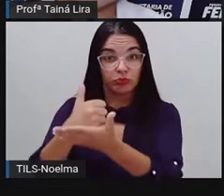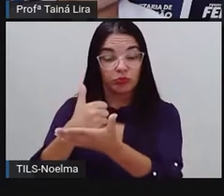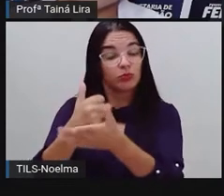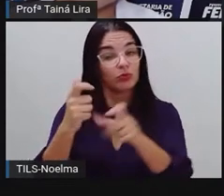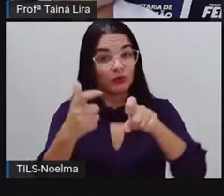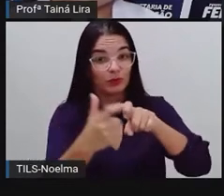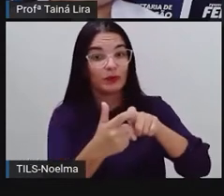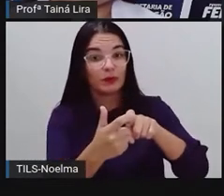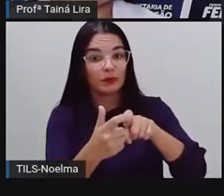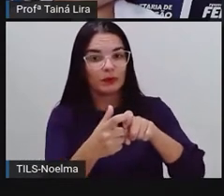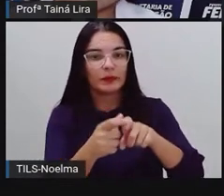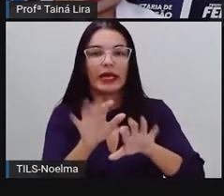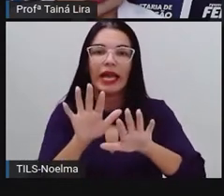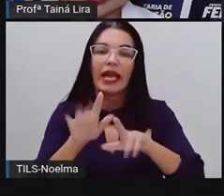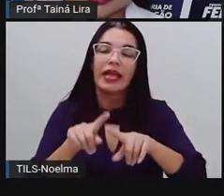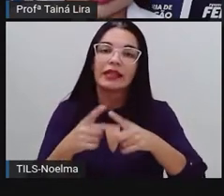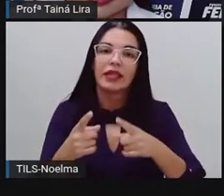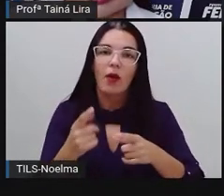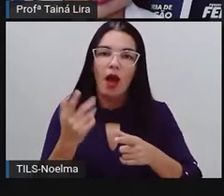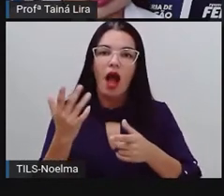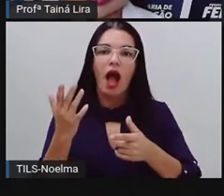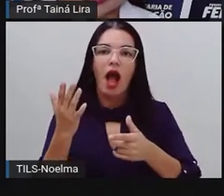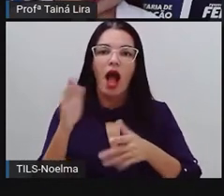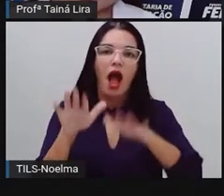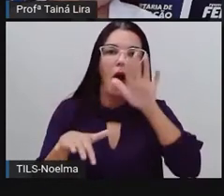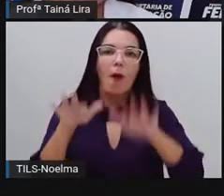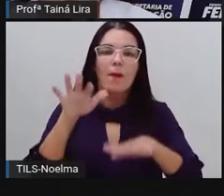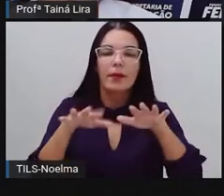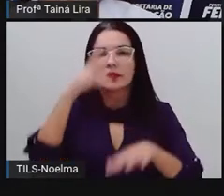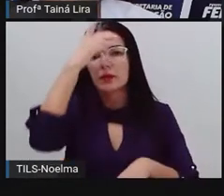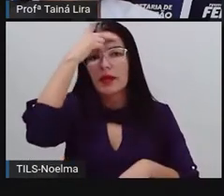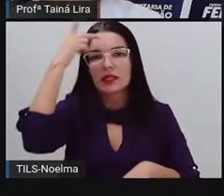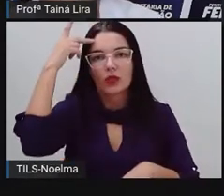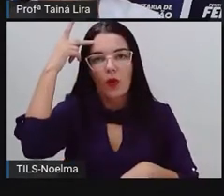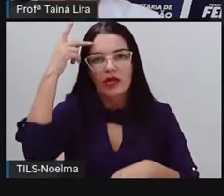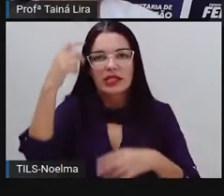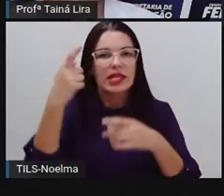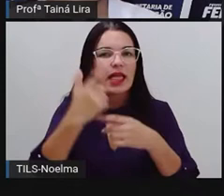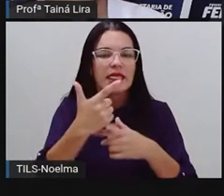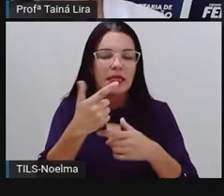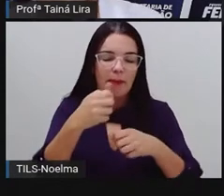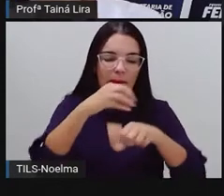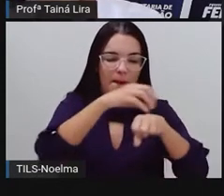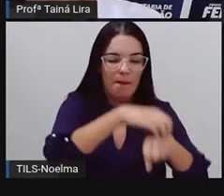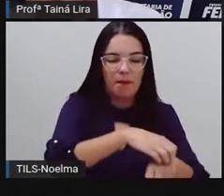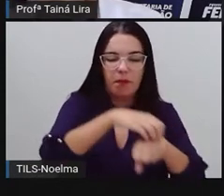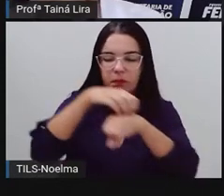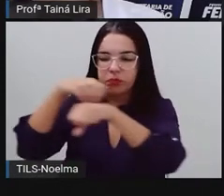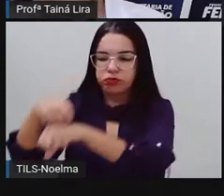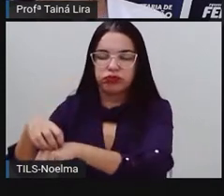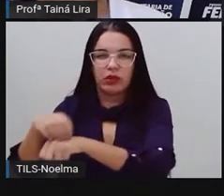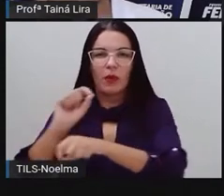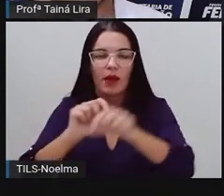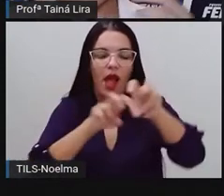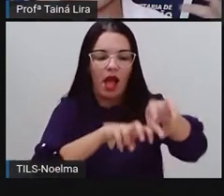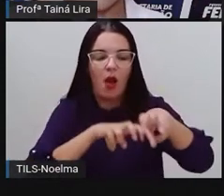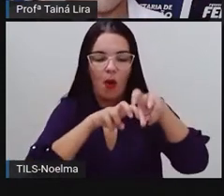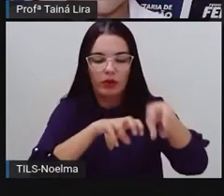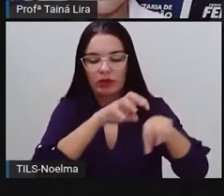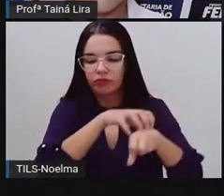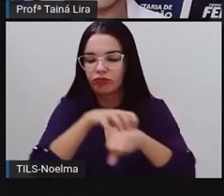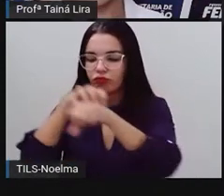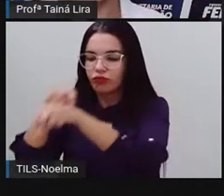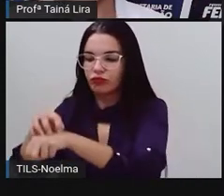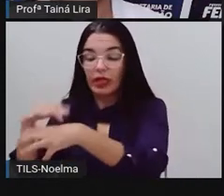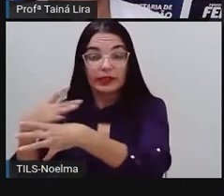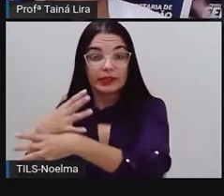aí muitas vezes as pessoas né quando precisam por exemplo fazer um tratamento de Saúde preciso se deslocar da zona rural para